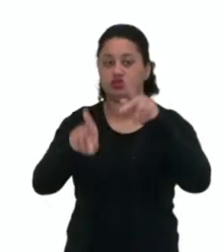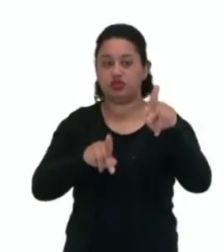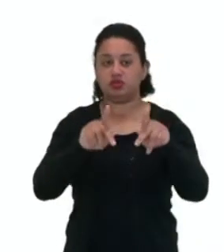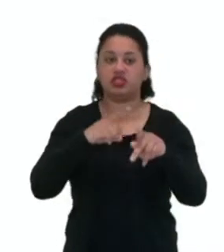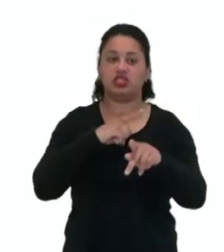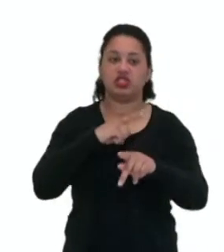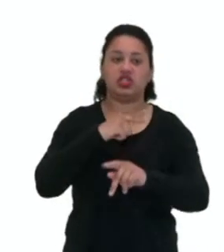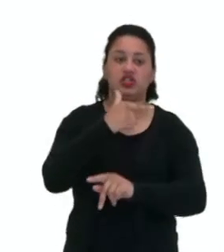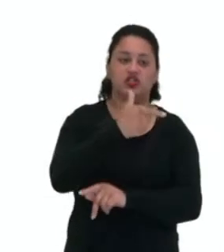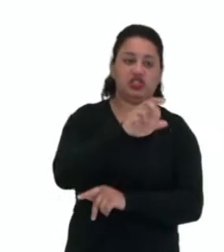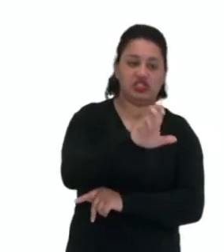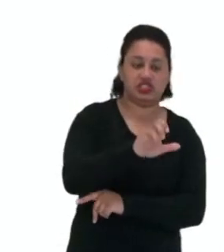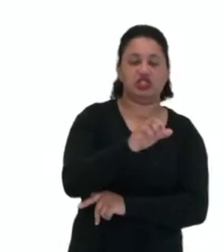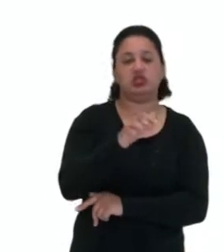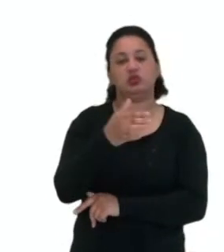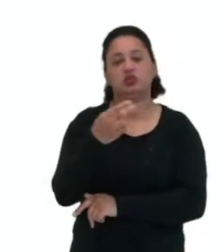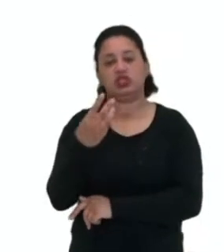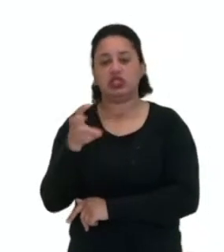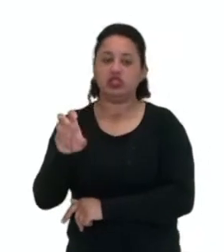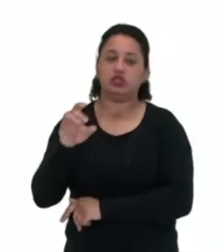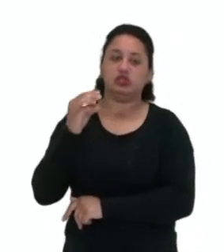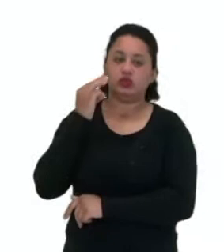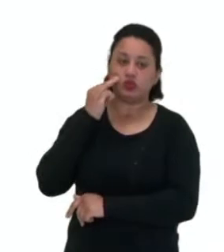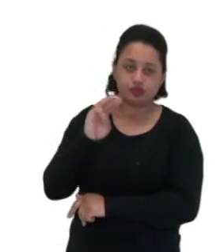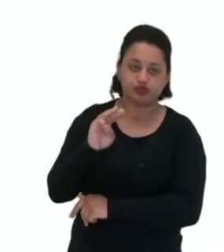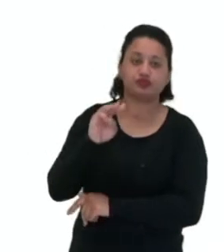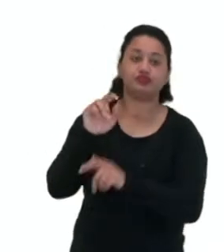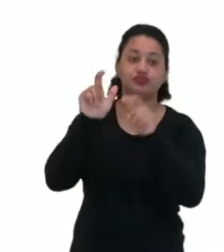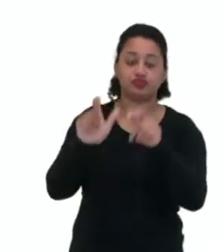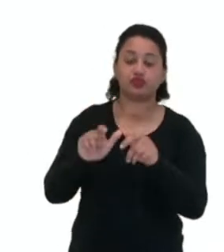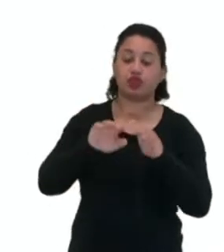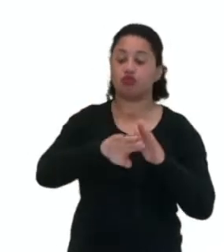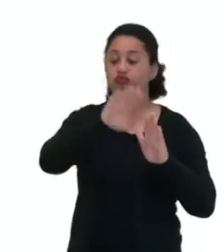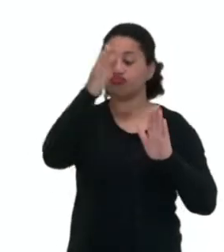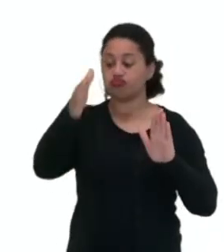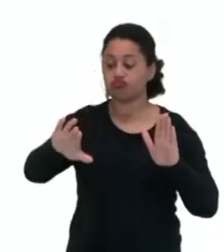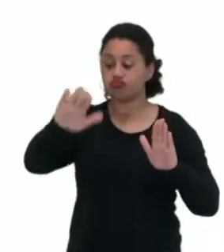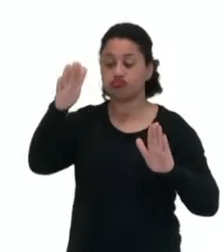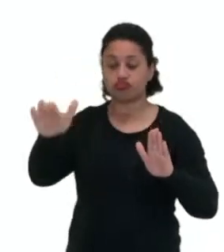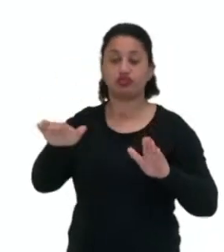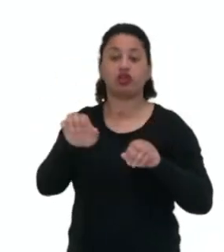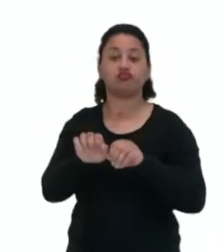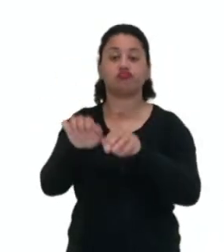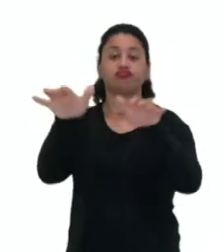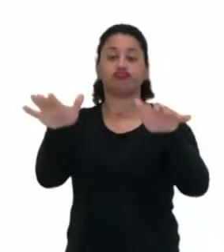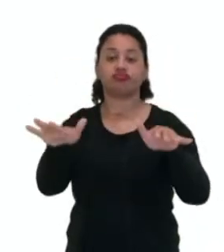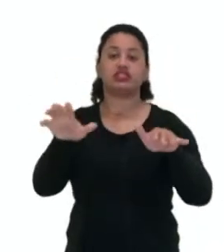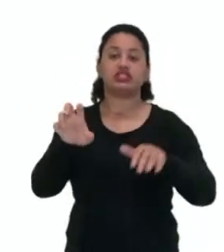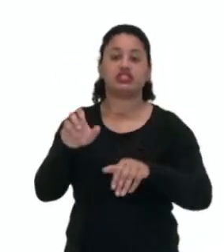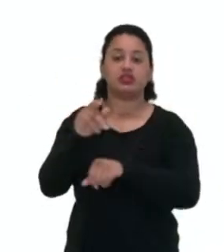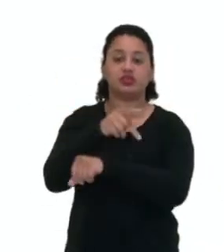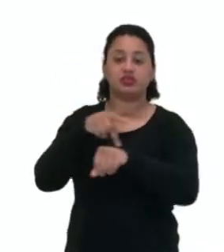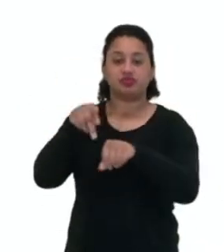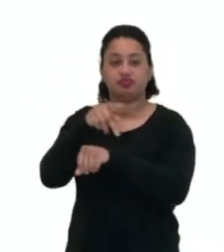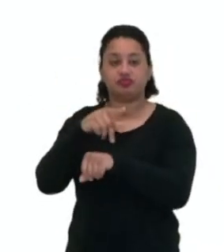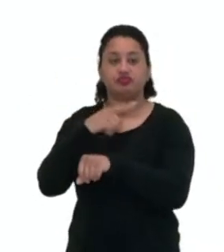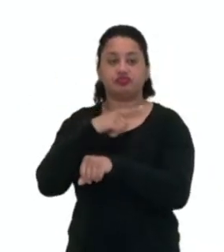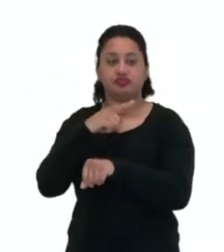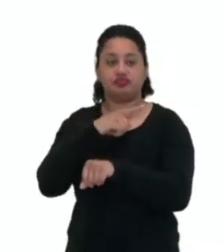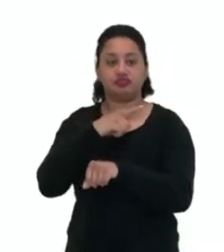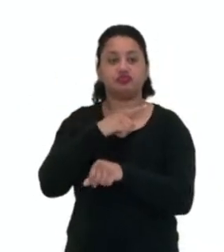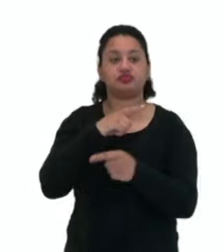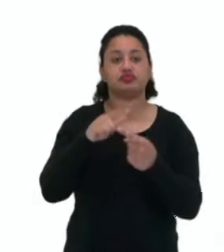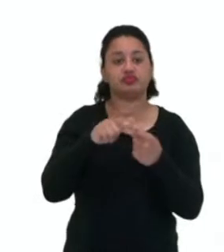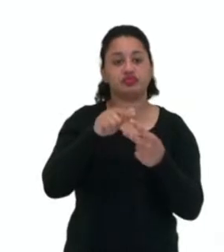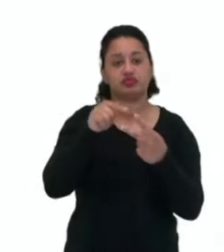e 35 milhões e habitam uma região montanhosa que se espalha pelos territórios de 5 países: Turquia,